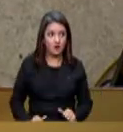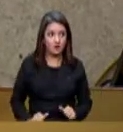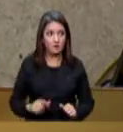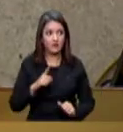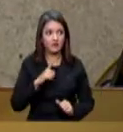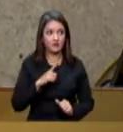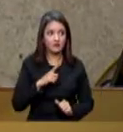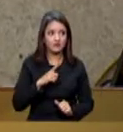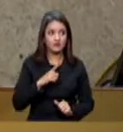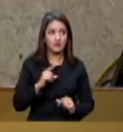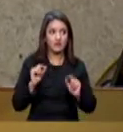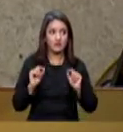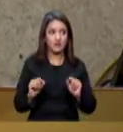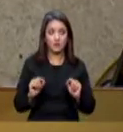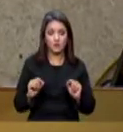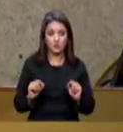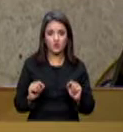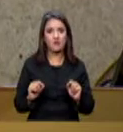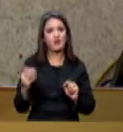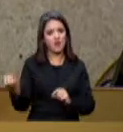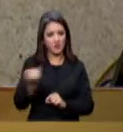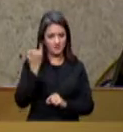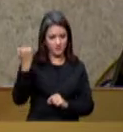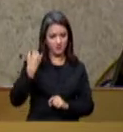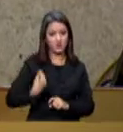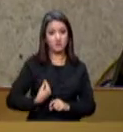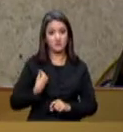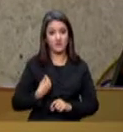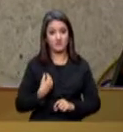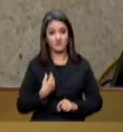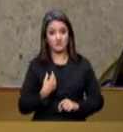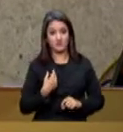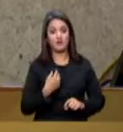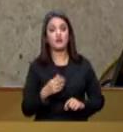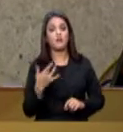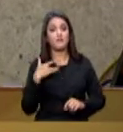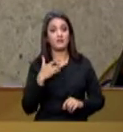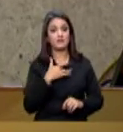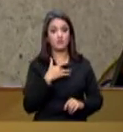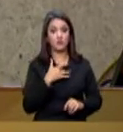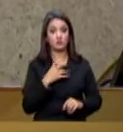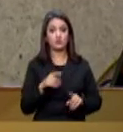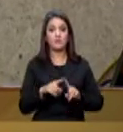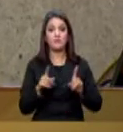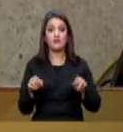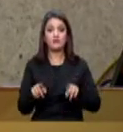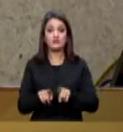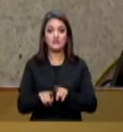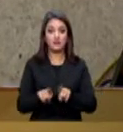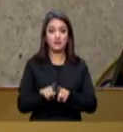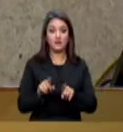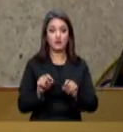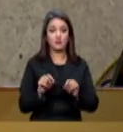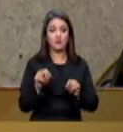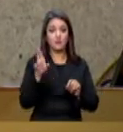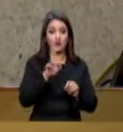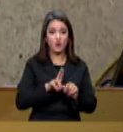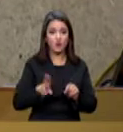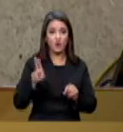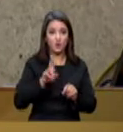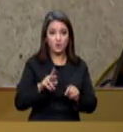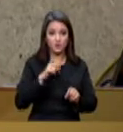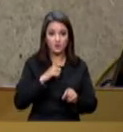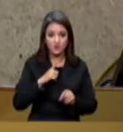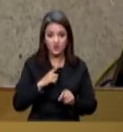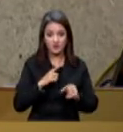pública primordial à vida e à saúde, mas também é fator crítico para o uso racional de recursos